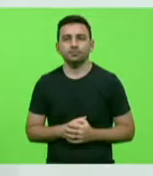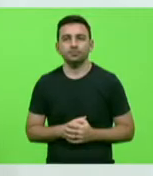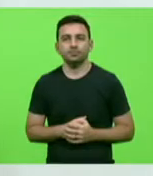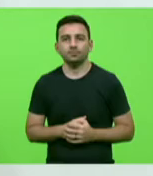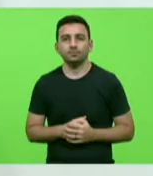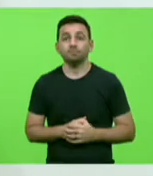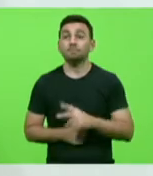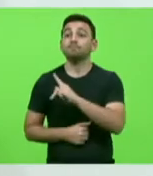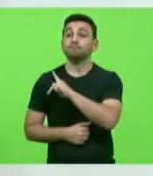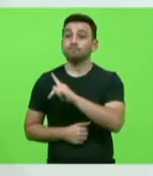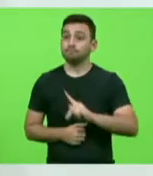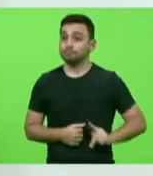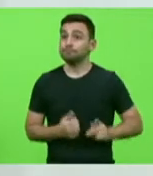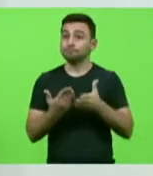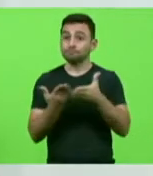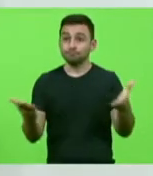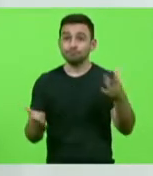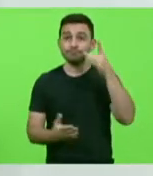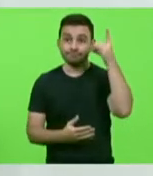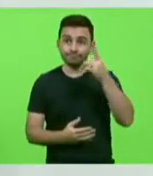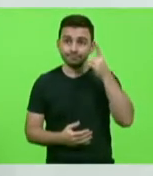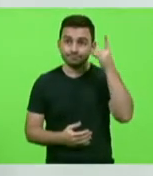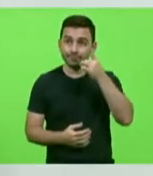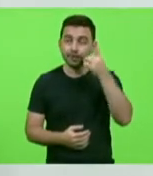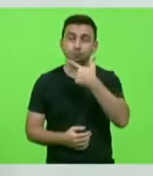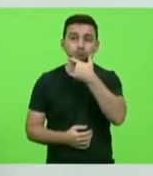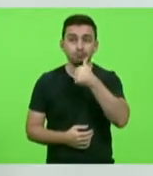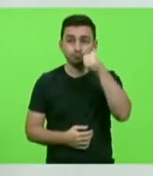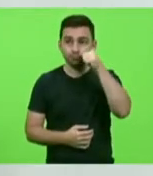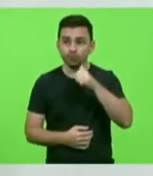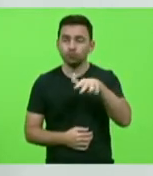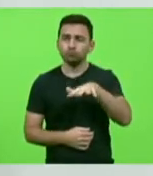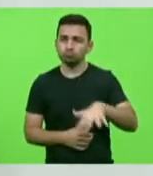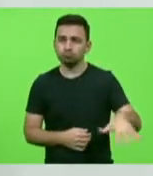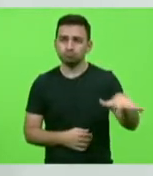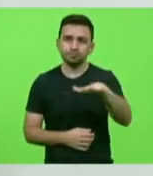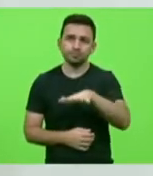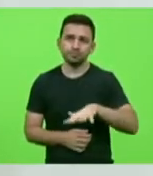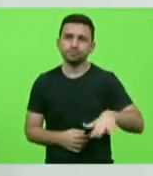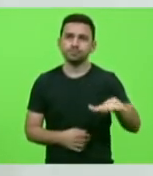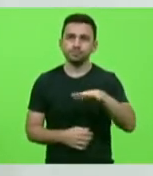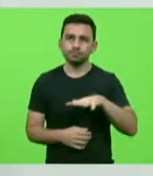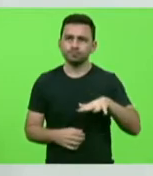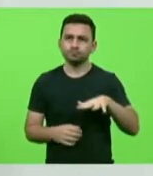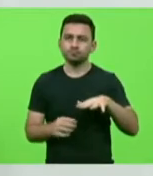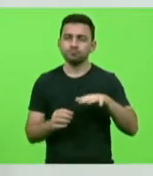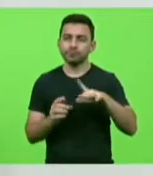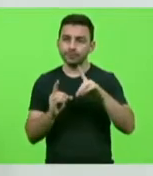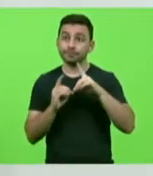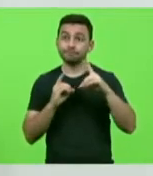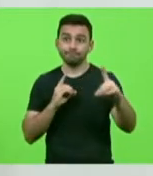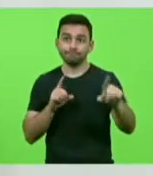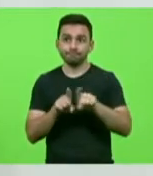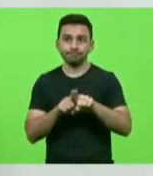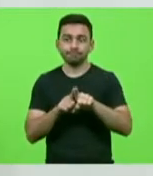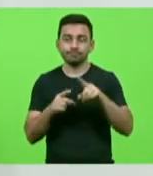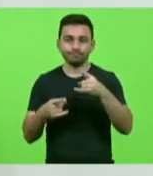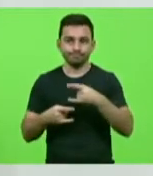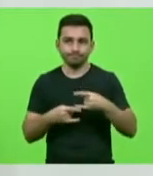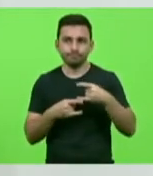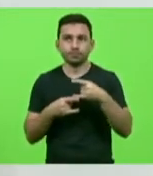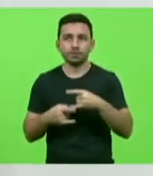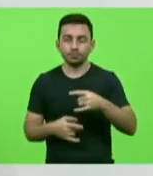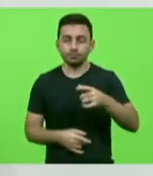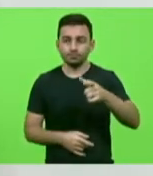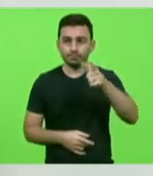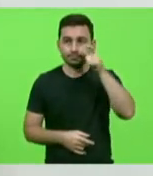Senhor presidente, senhores deputados, senhoras deputadas, aqueles que estão também no sistema remoto, nossa saudação àqueles que acompanham